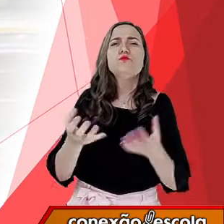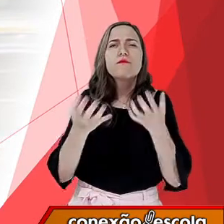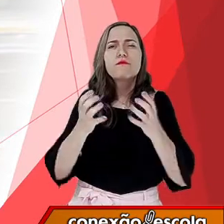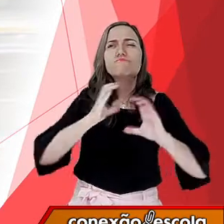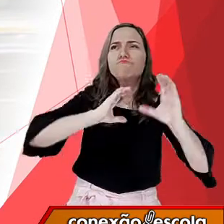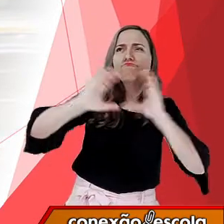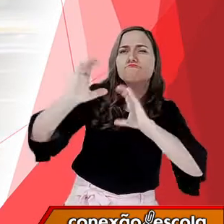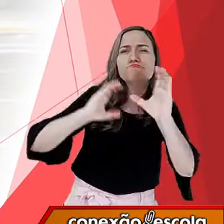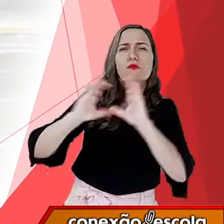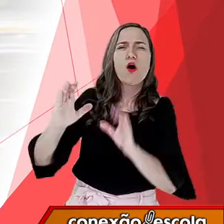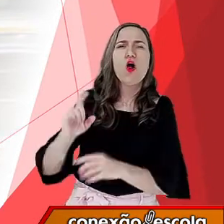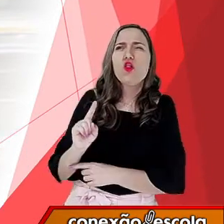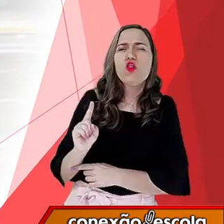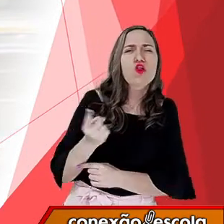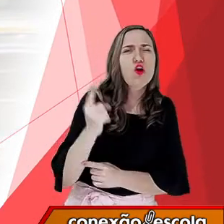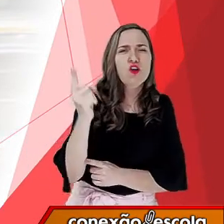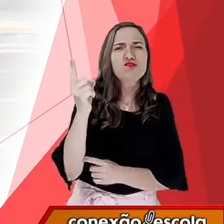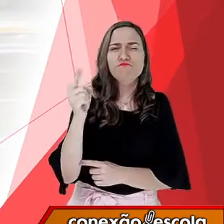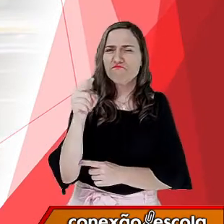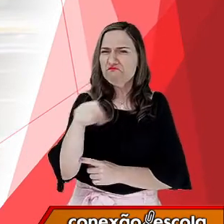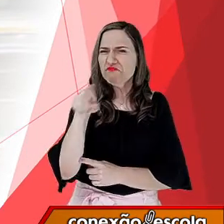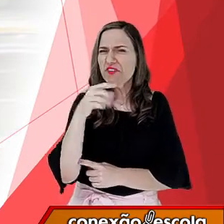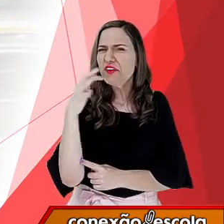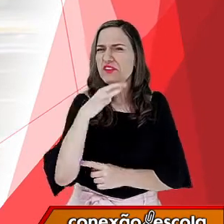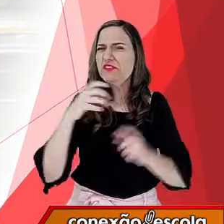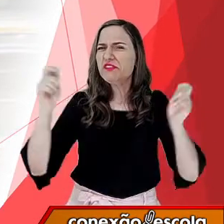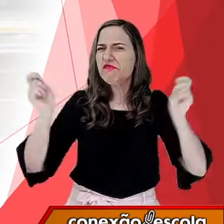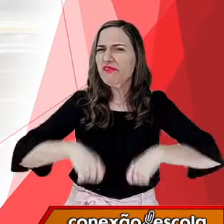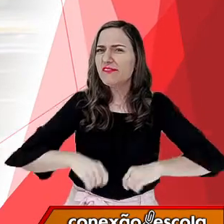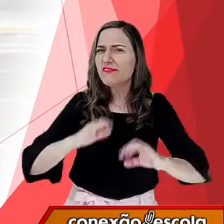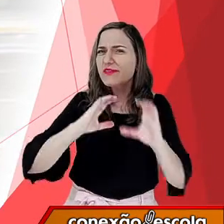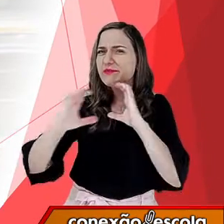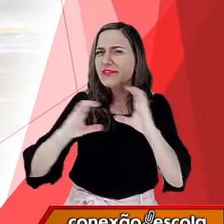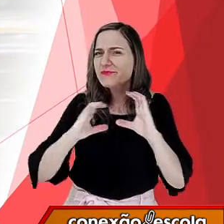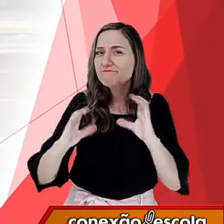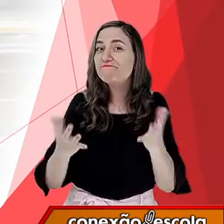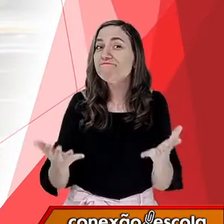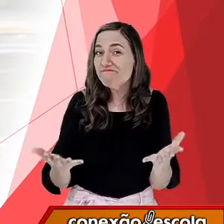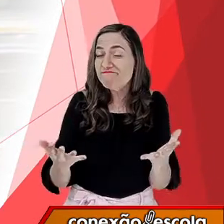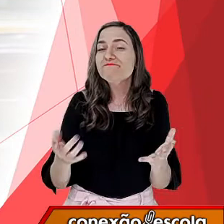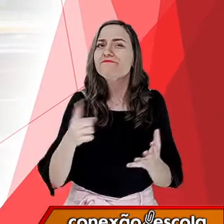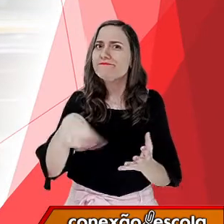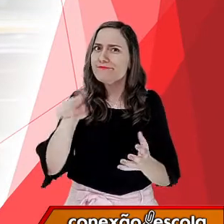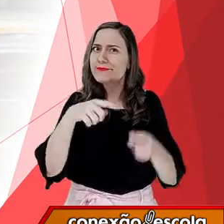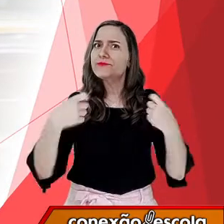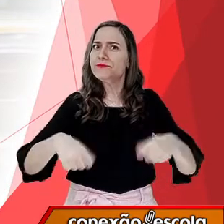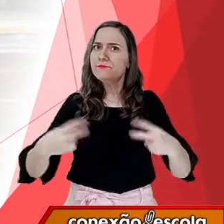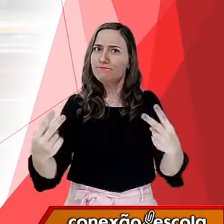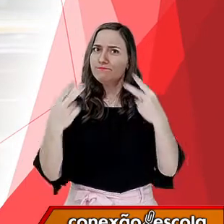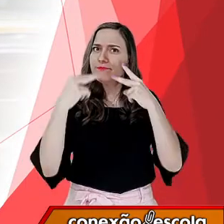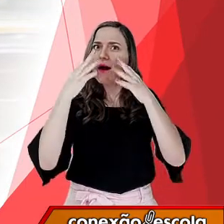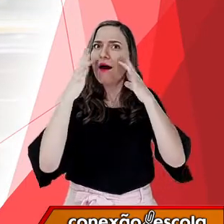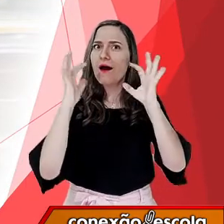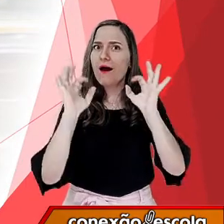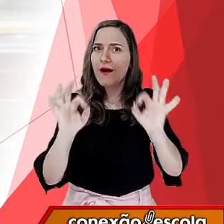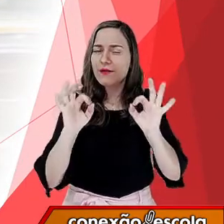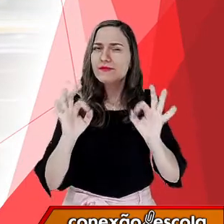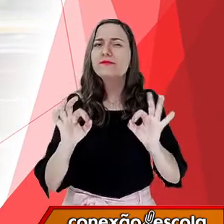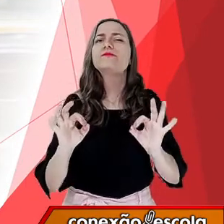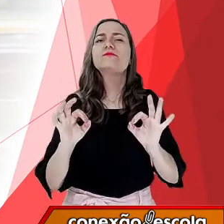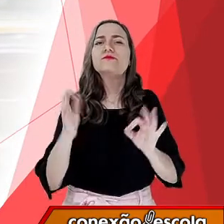distante. Será que ele vai conseguir? Preciso que prestem bastante atenção no poema